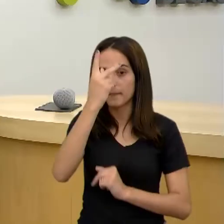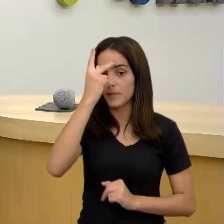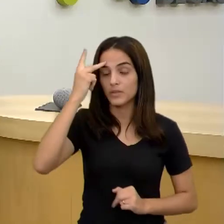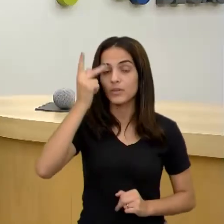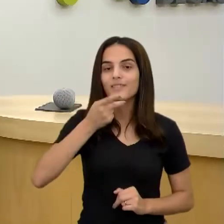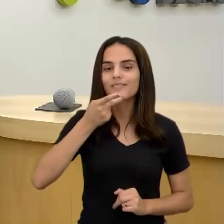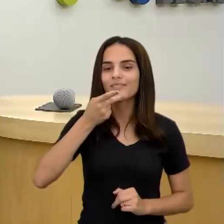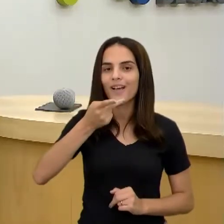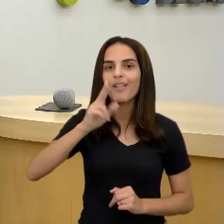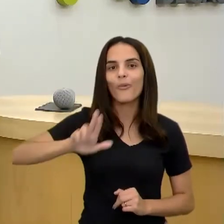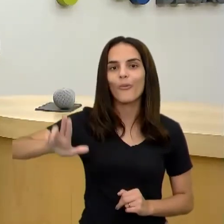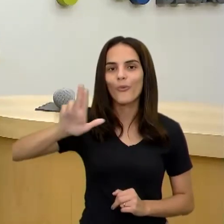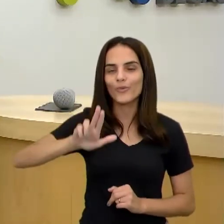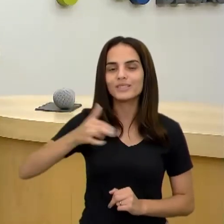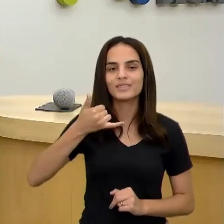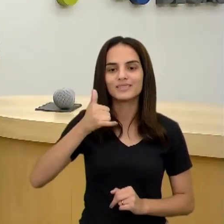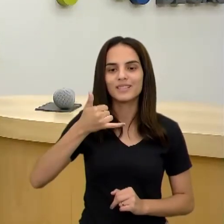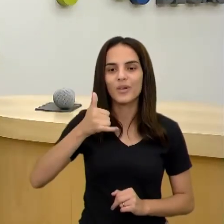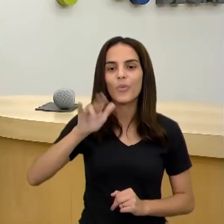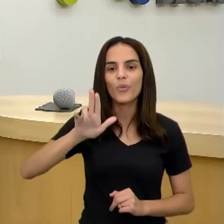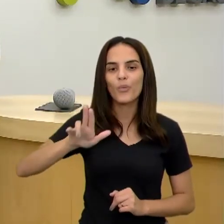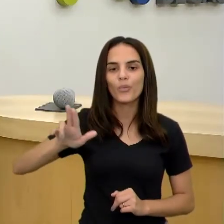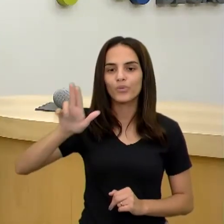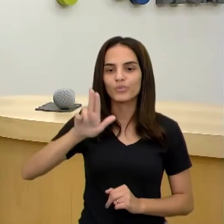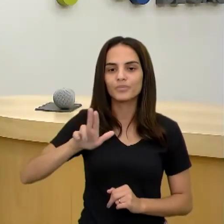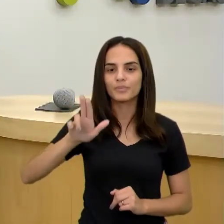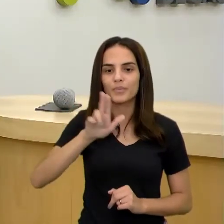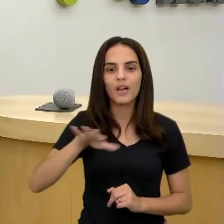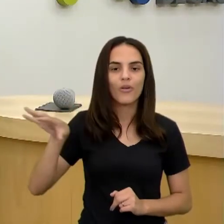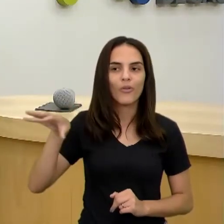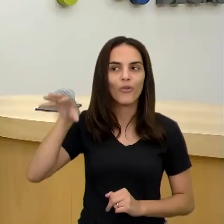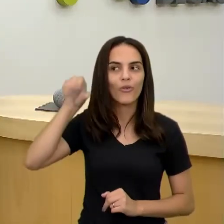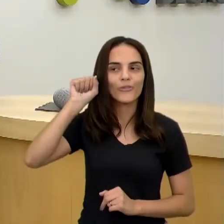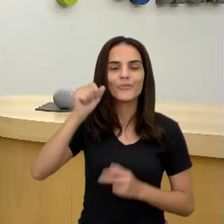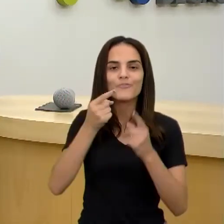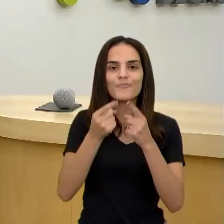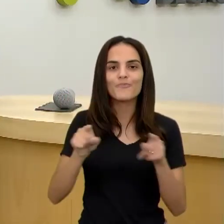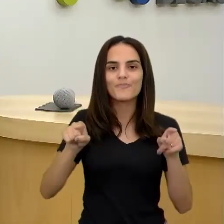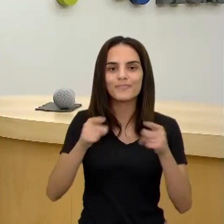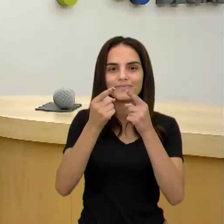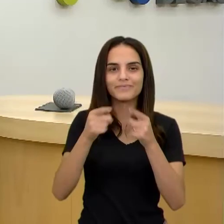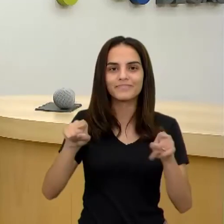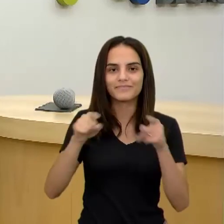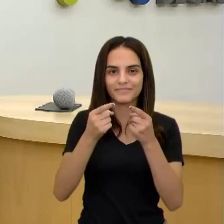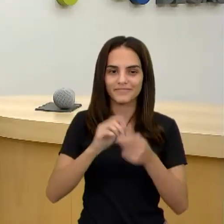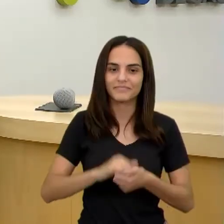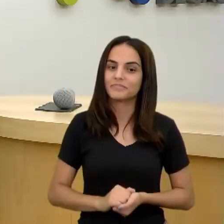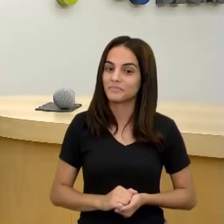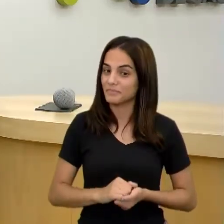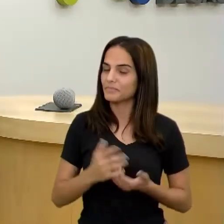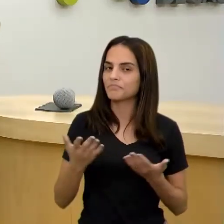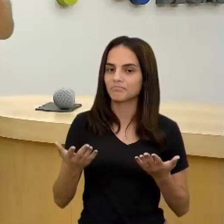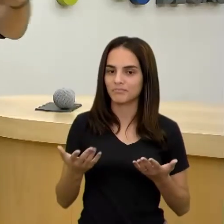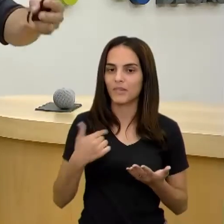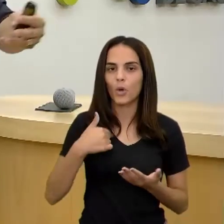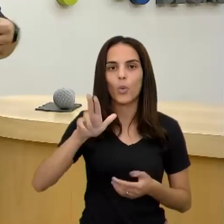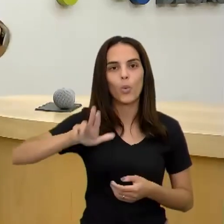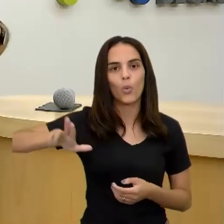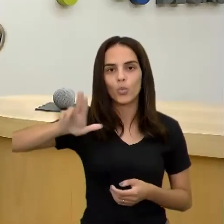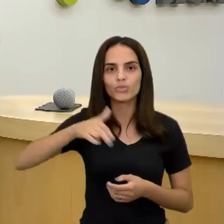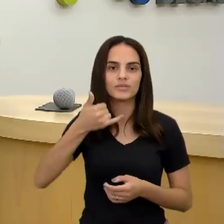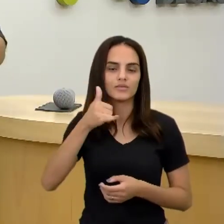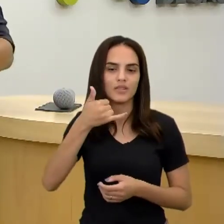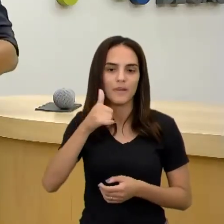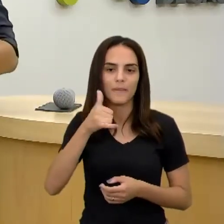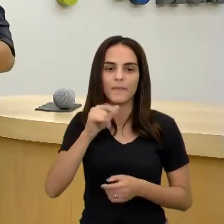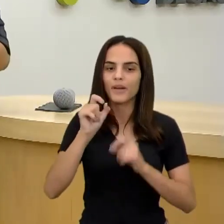que falam que o celular é utilizado para ouvir música. Então, olha, 13 disseram, olha, eu uso o celular,